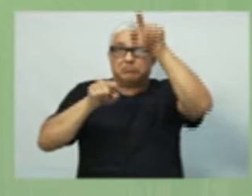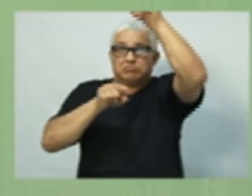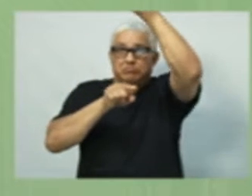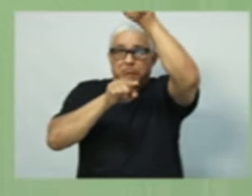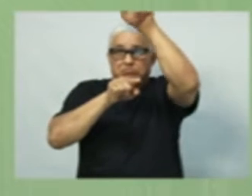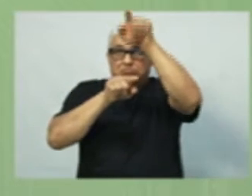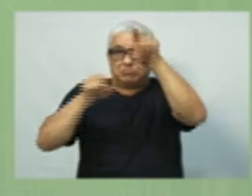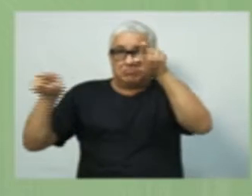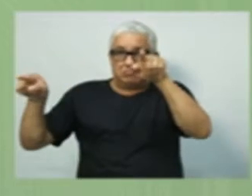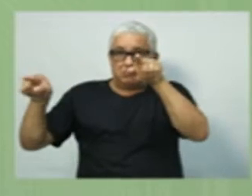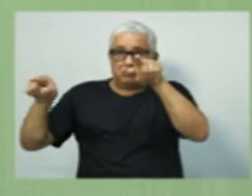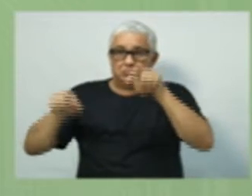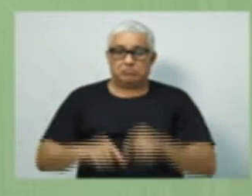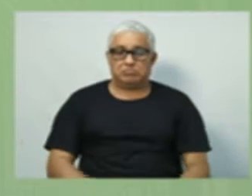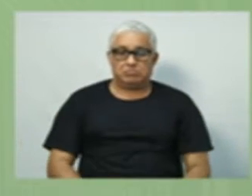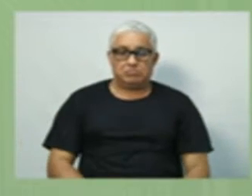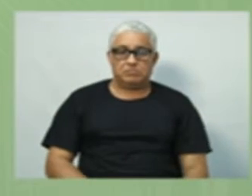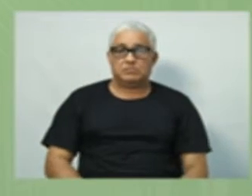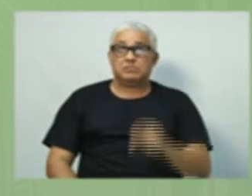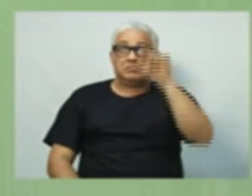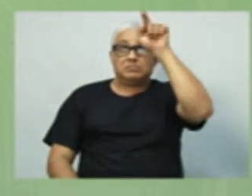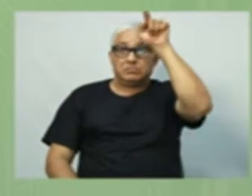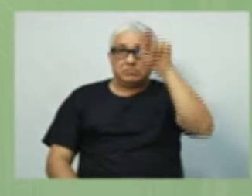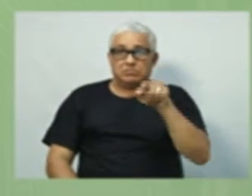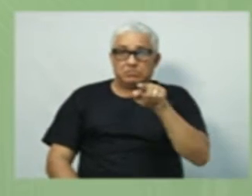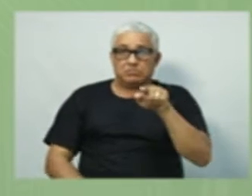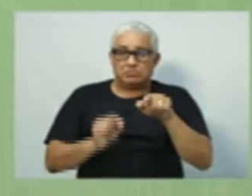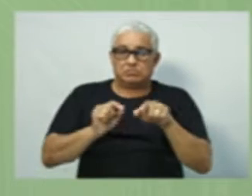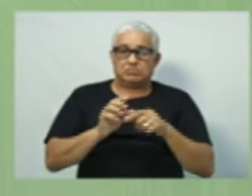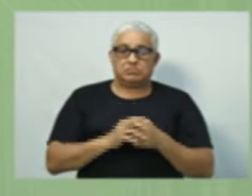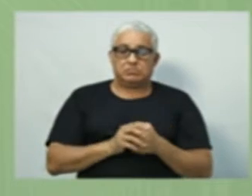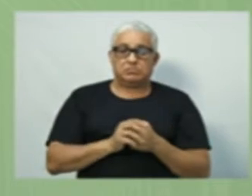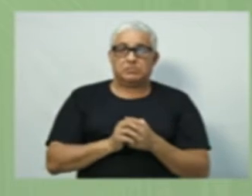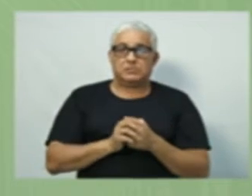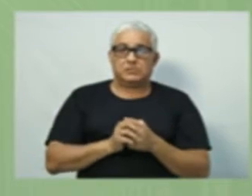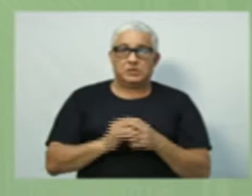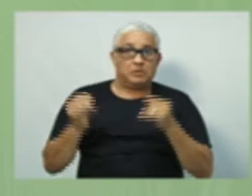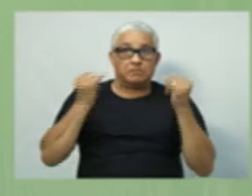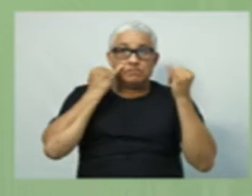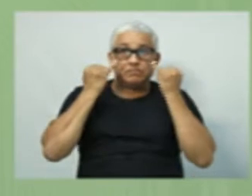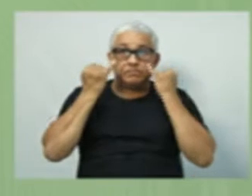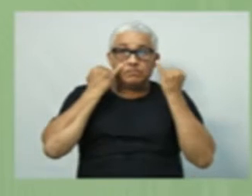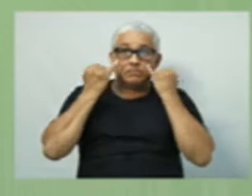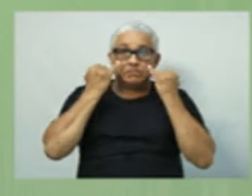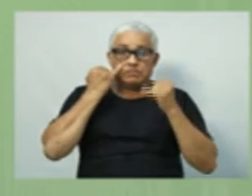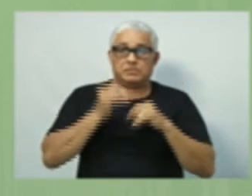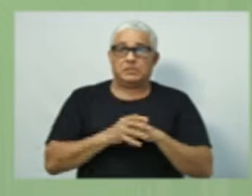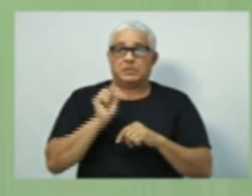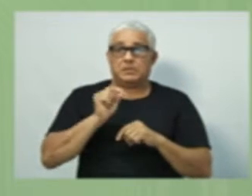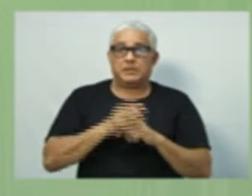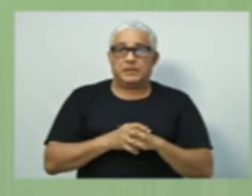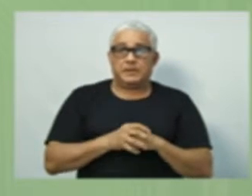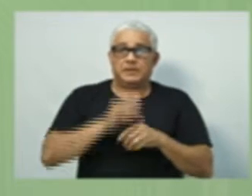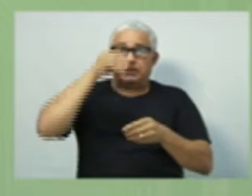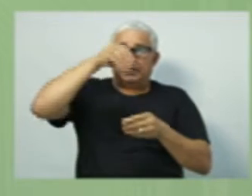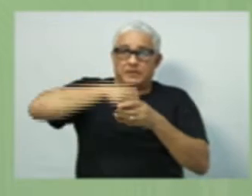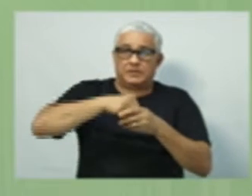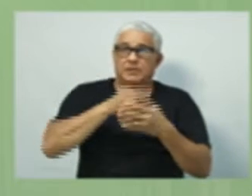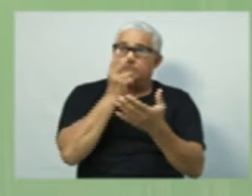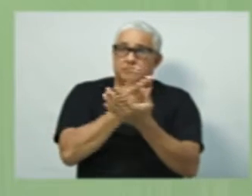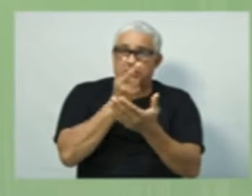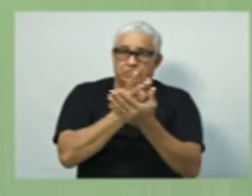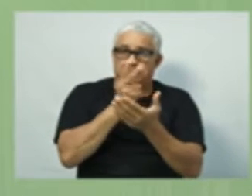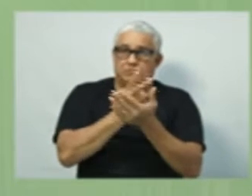analytical análise vertical indica a relação das informação informações desculpe dentro de um mesmo